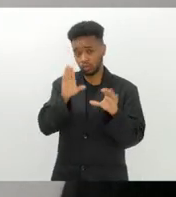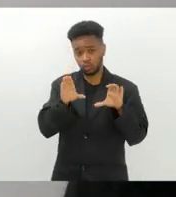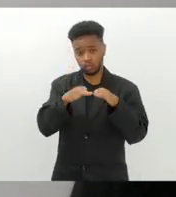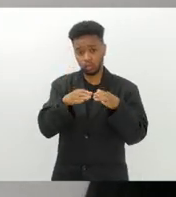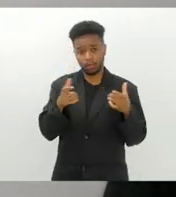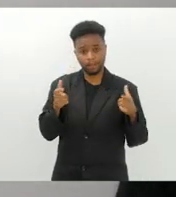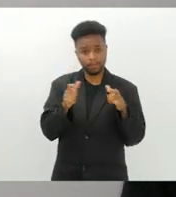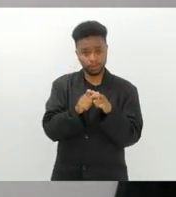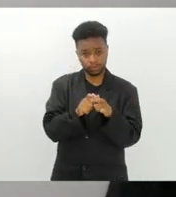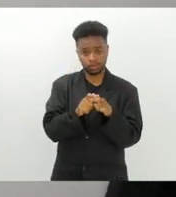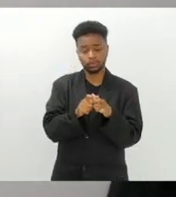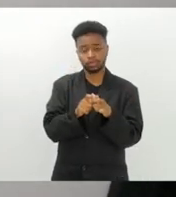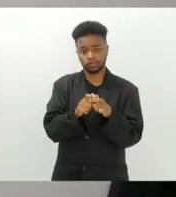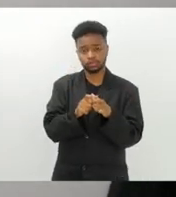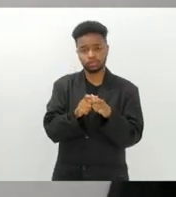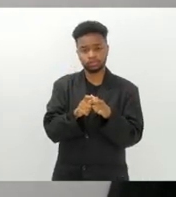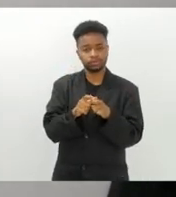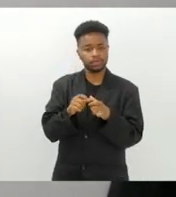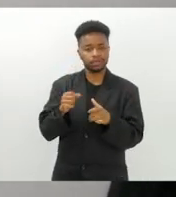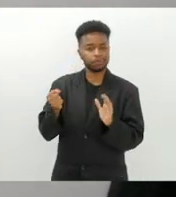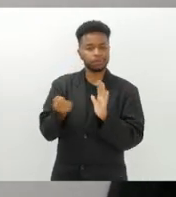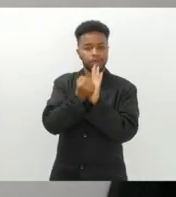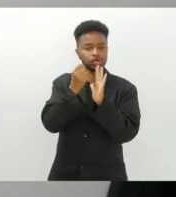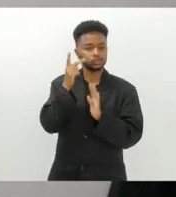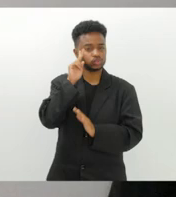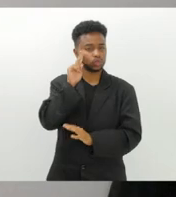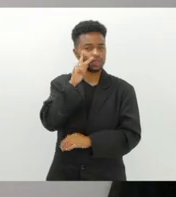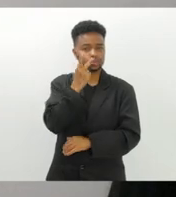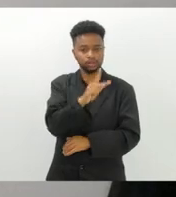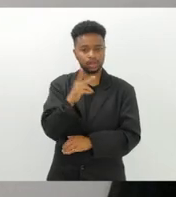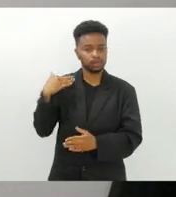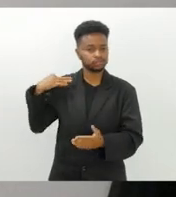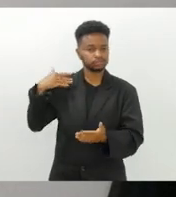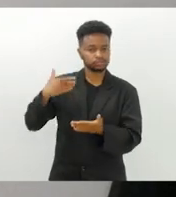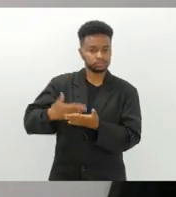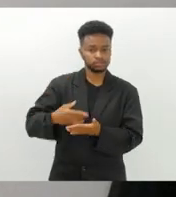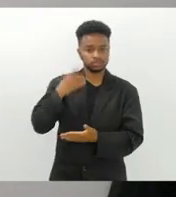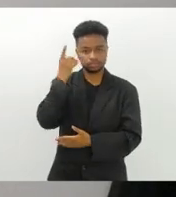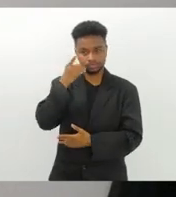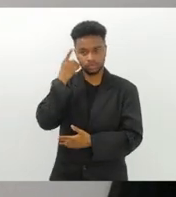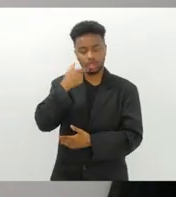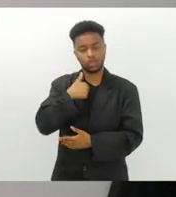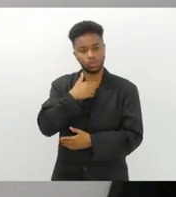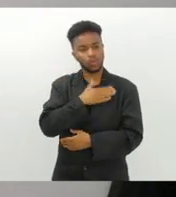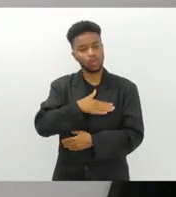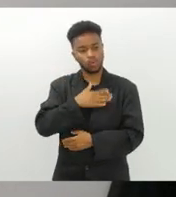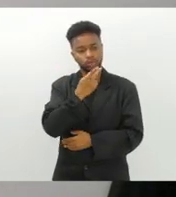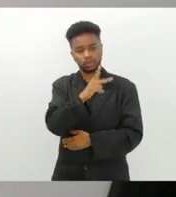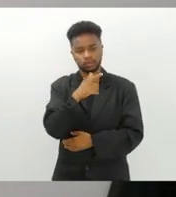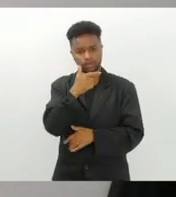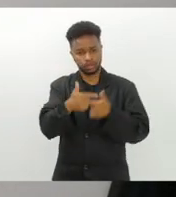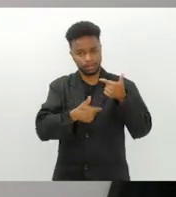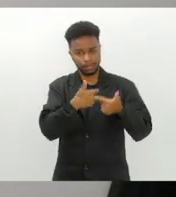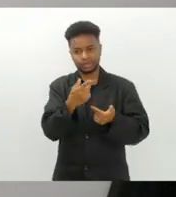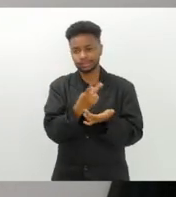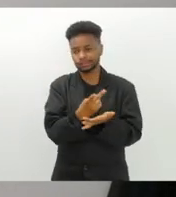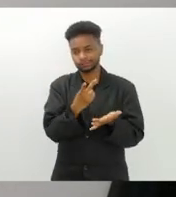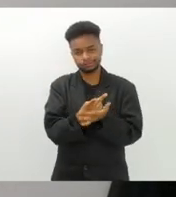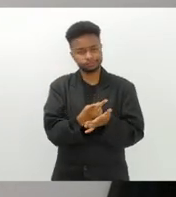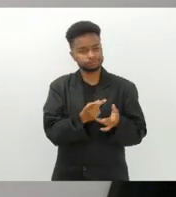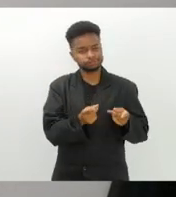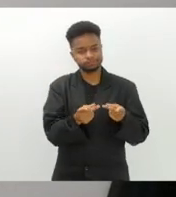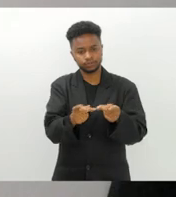na história do legado dele enquanto deputado, enquanto político. É, sou sua fã, sempre serei sua fã, por toda